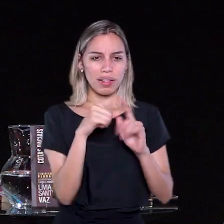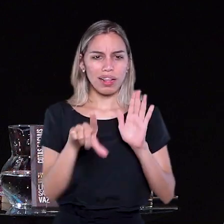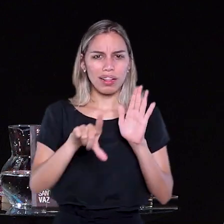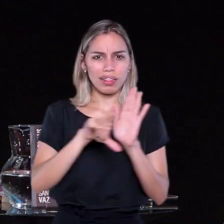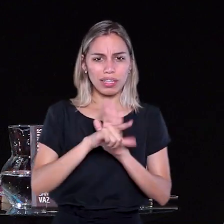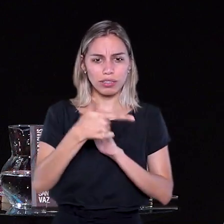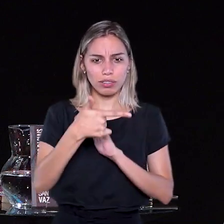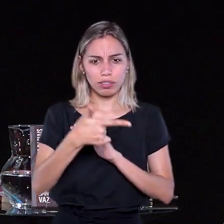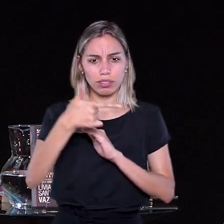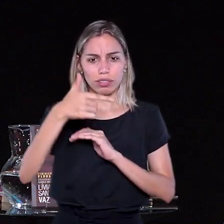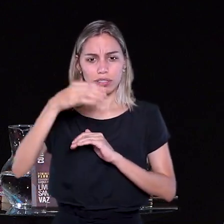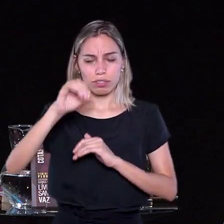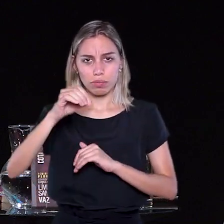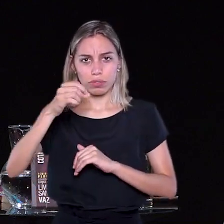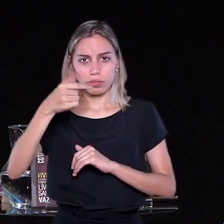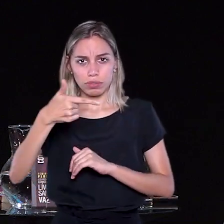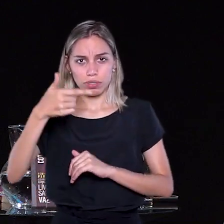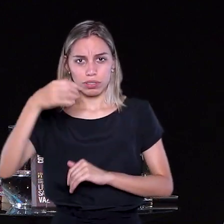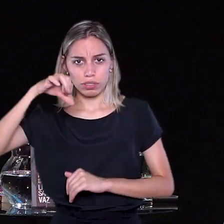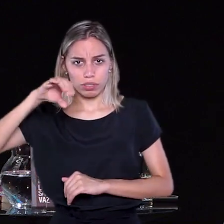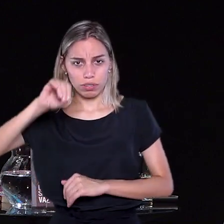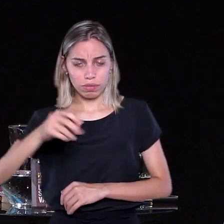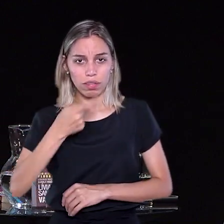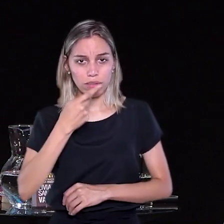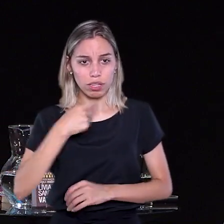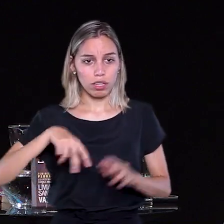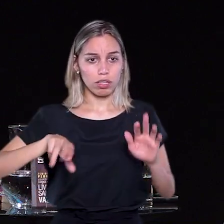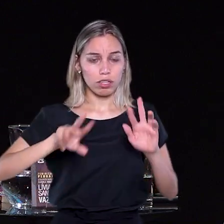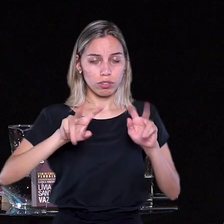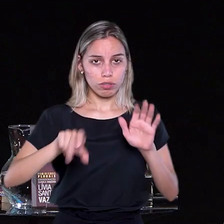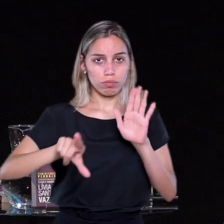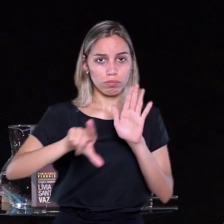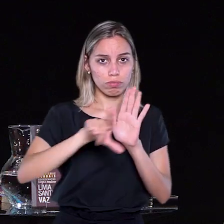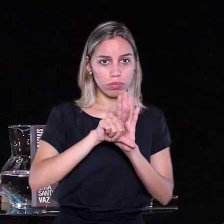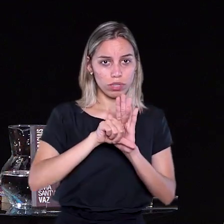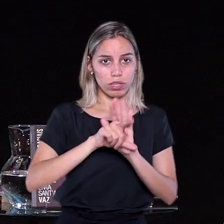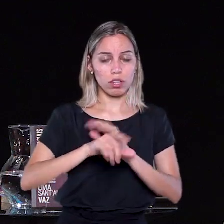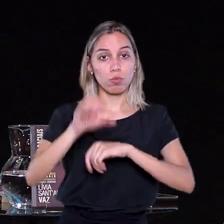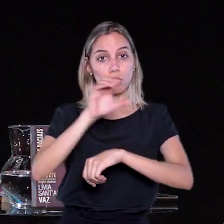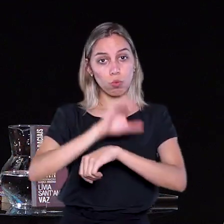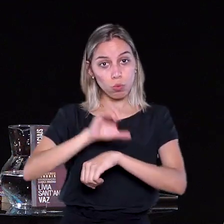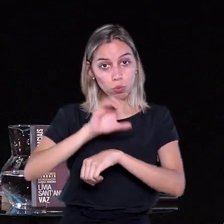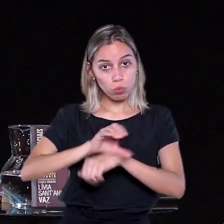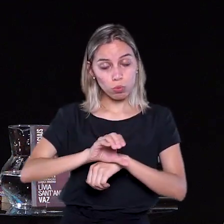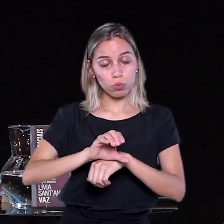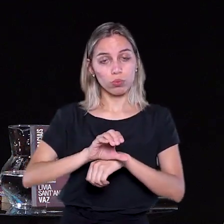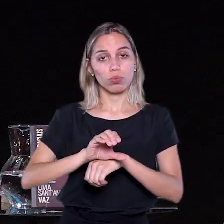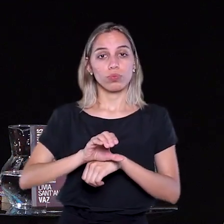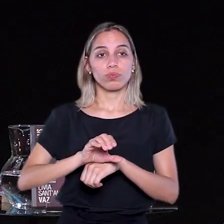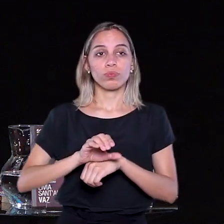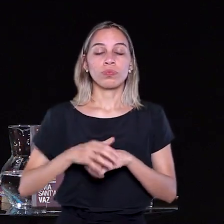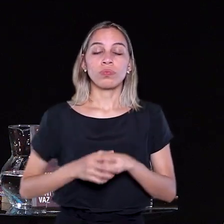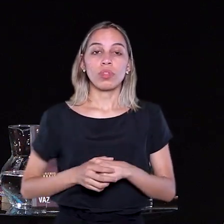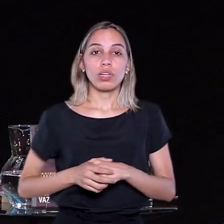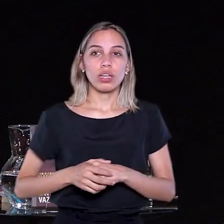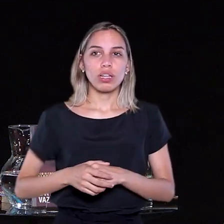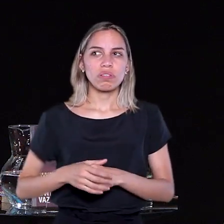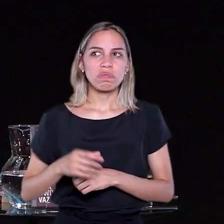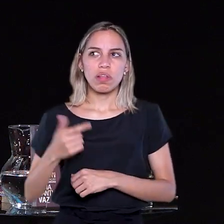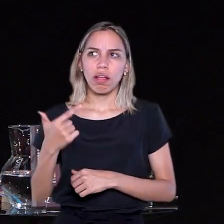que é a lei para acessar concursos públicos, aí sim a gente pode falar em cotas raciais, porque não há nenhuma condição ou requisito social